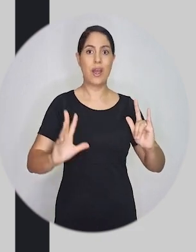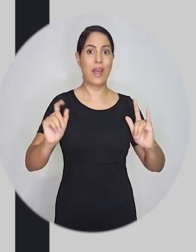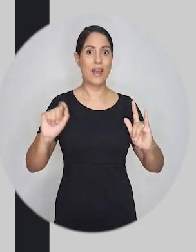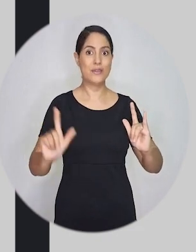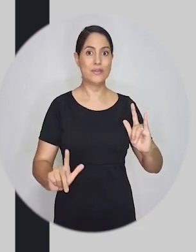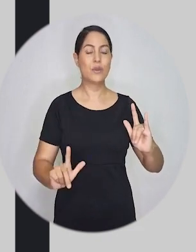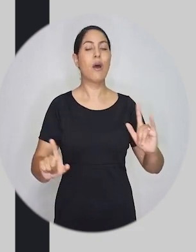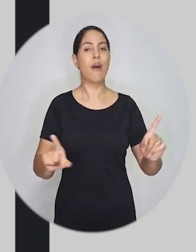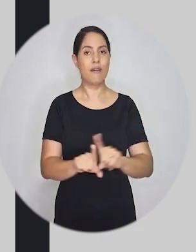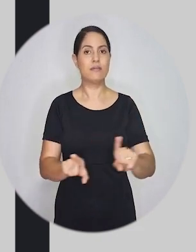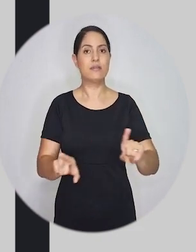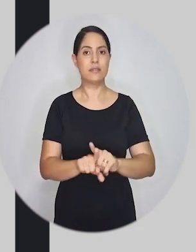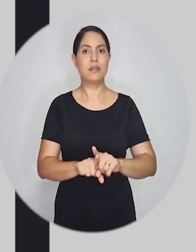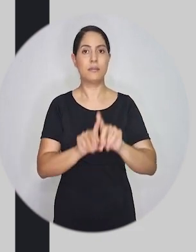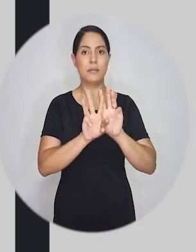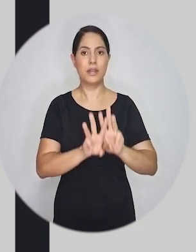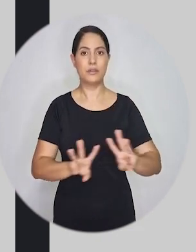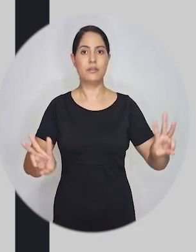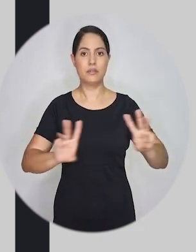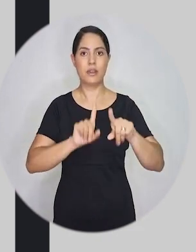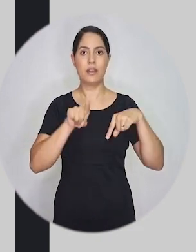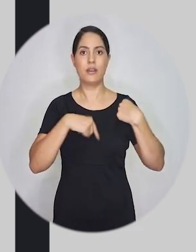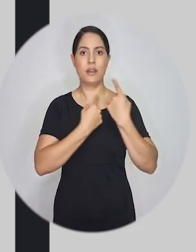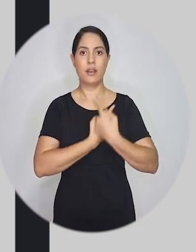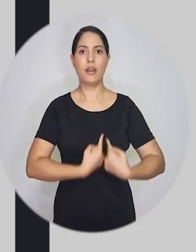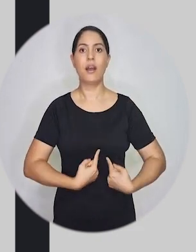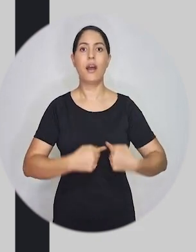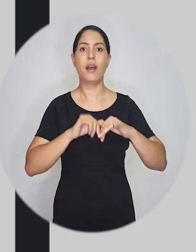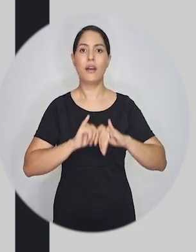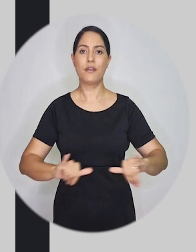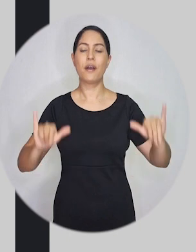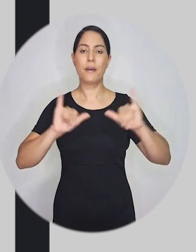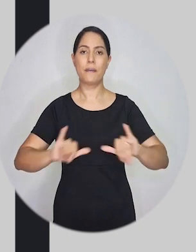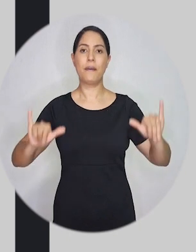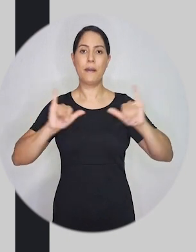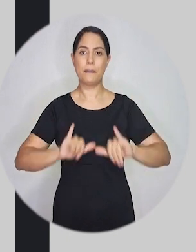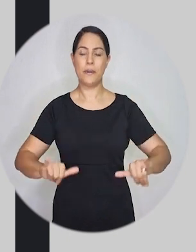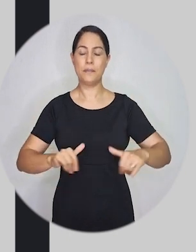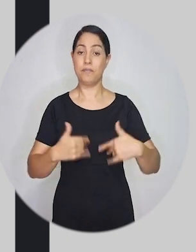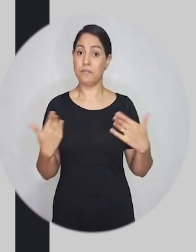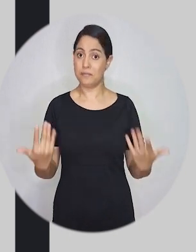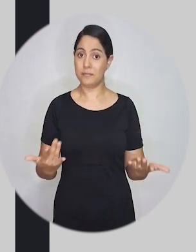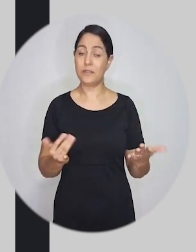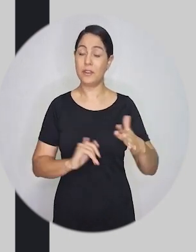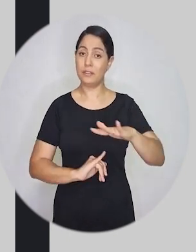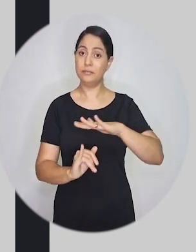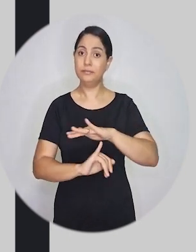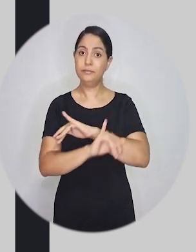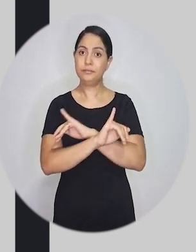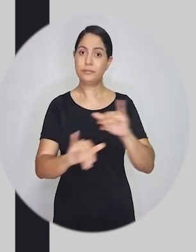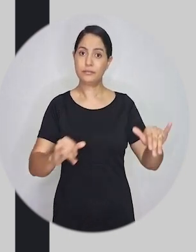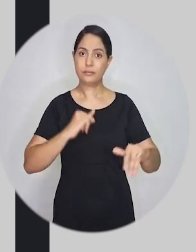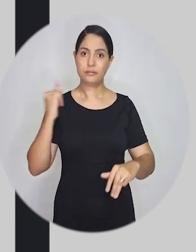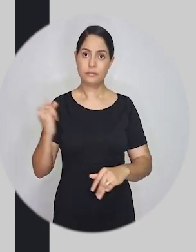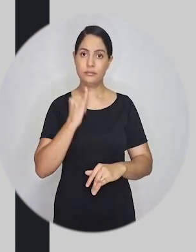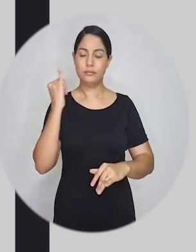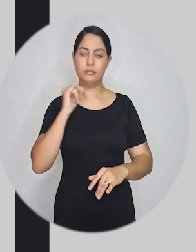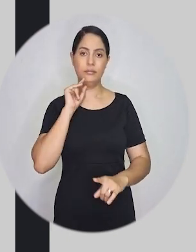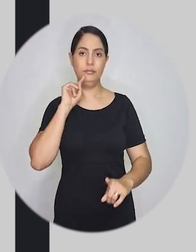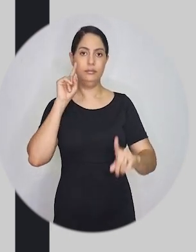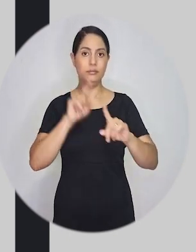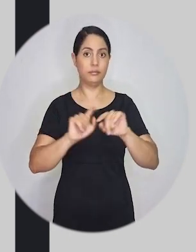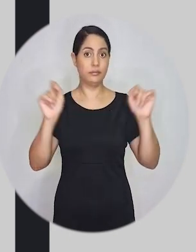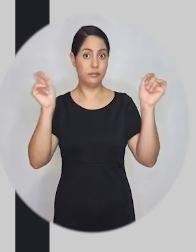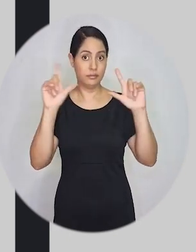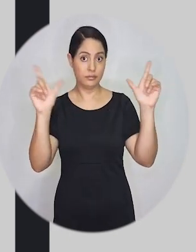logo da OAB no site conta com um laço azul, símbolo internacional da campanha. A instituição busca reforçar a importância